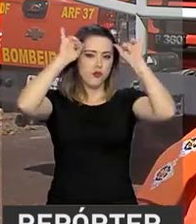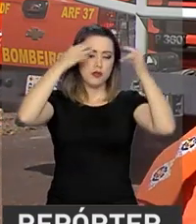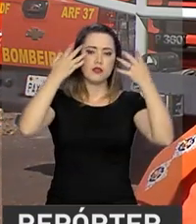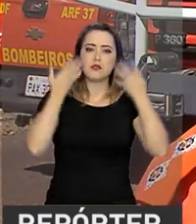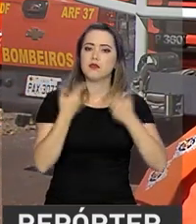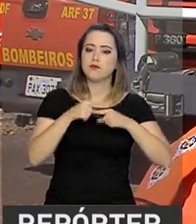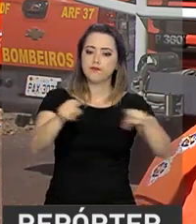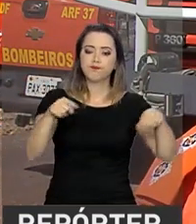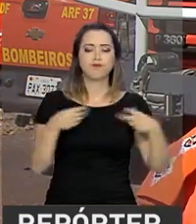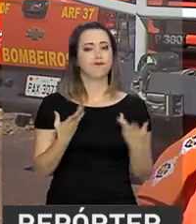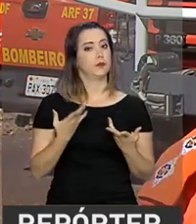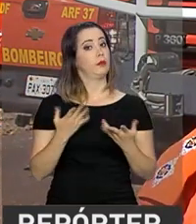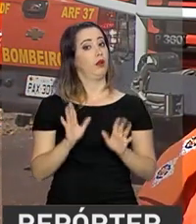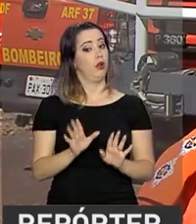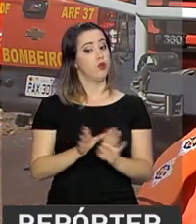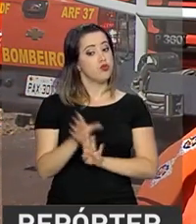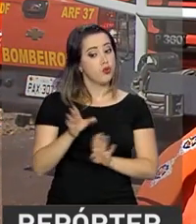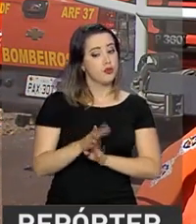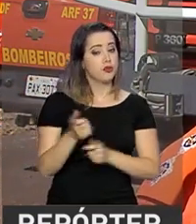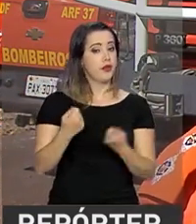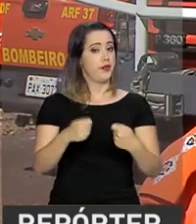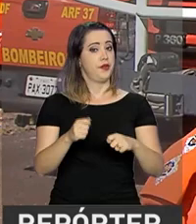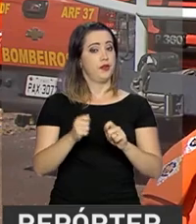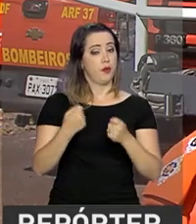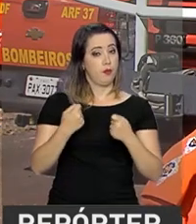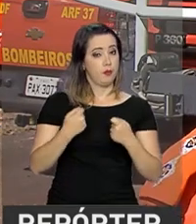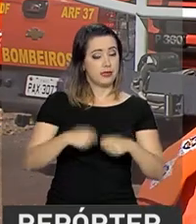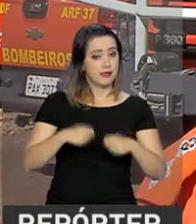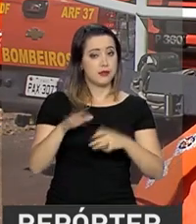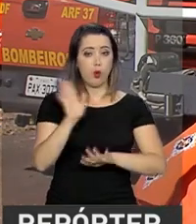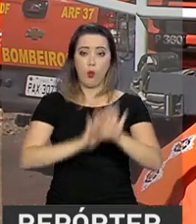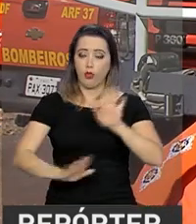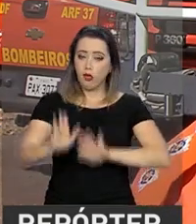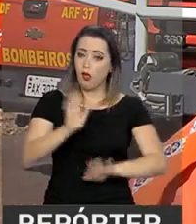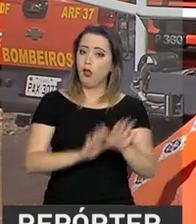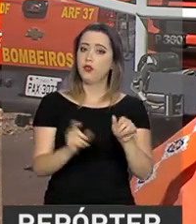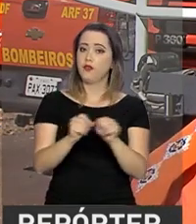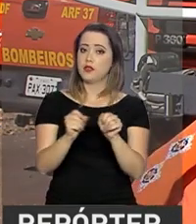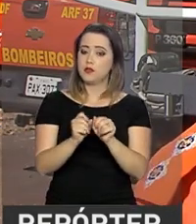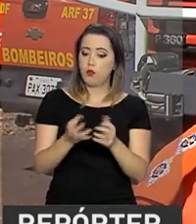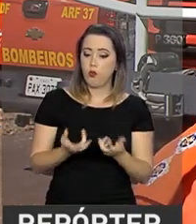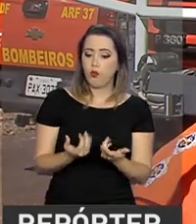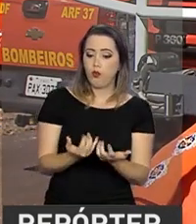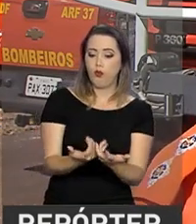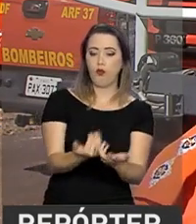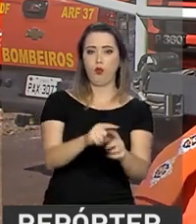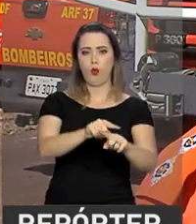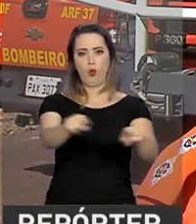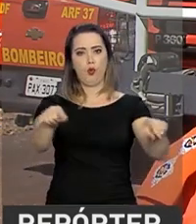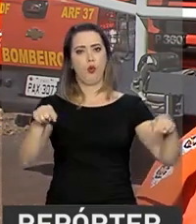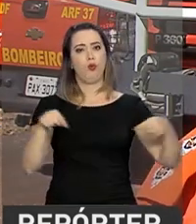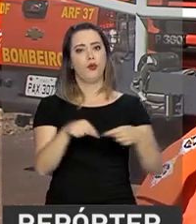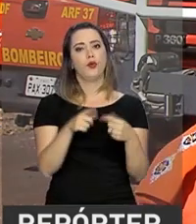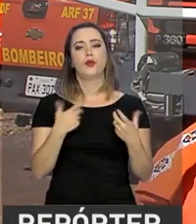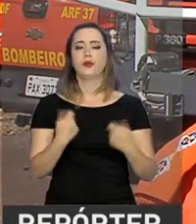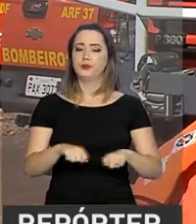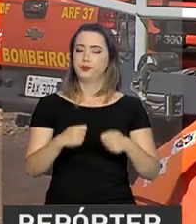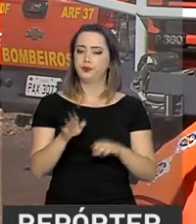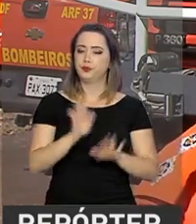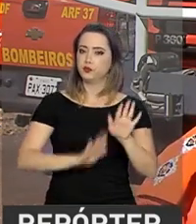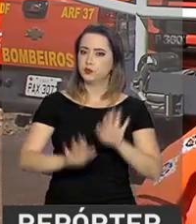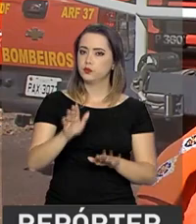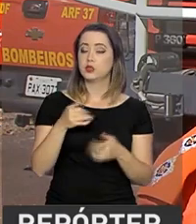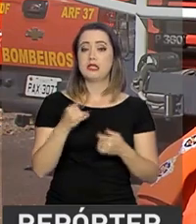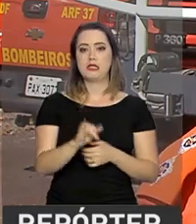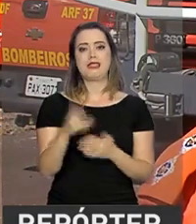essas atividades, que as pessoas tomem cuidado ao pensar em colocar fogo em qualquer tipo de lugar. E se